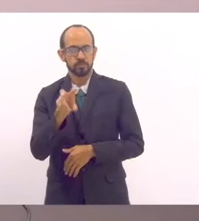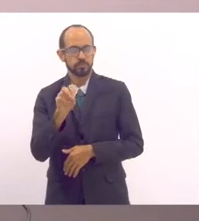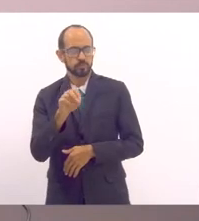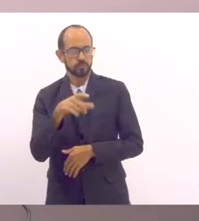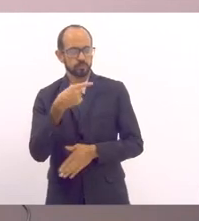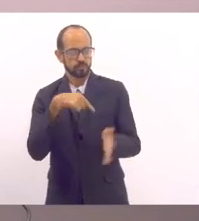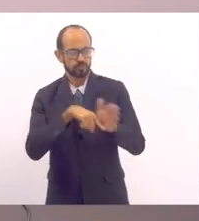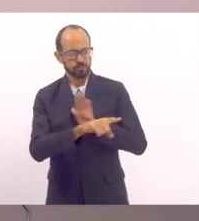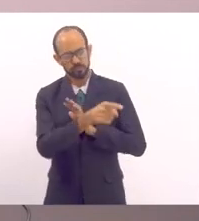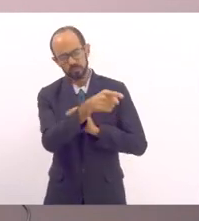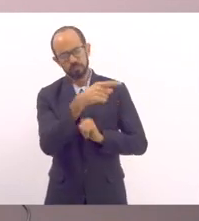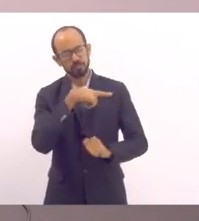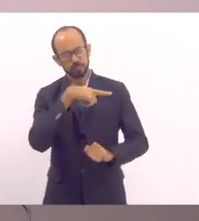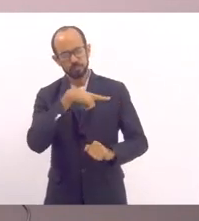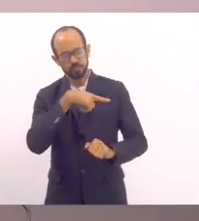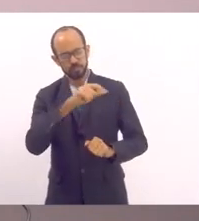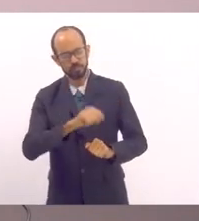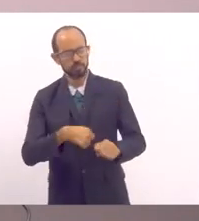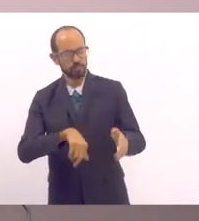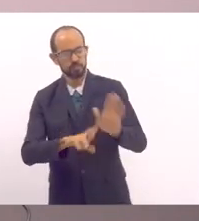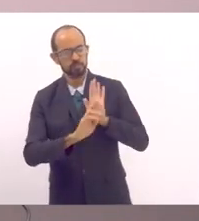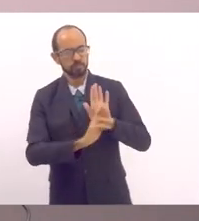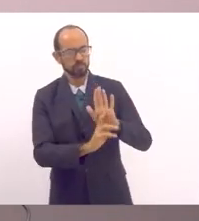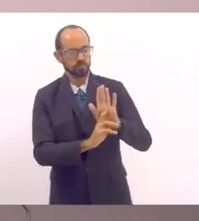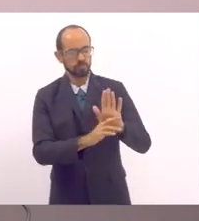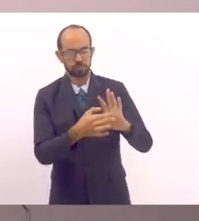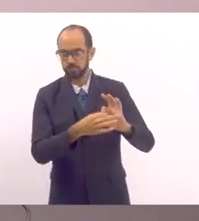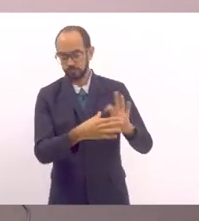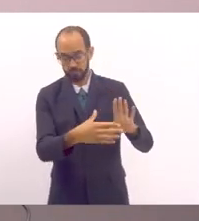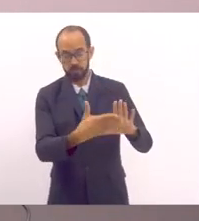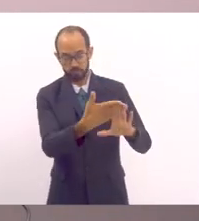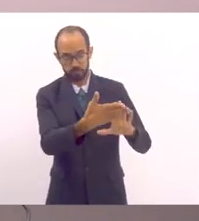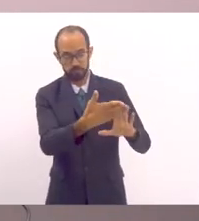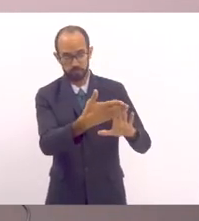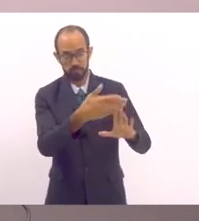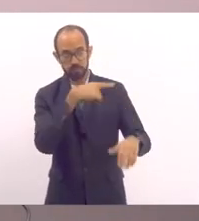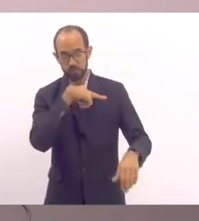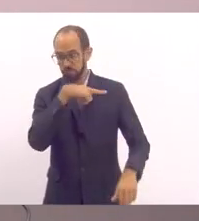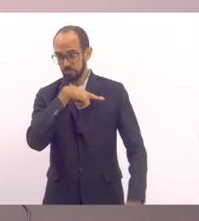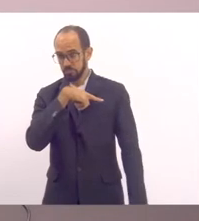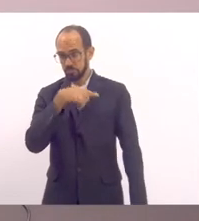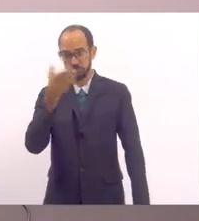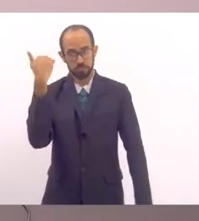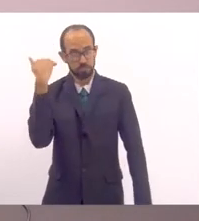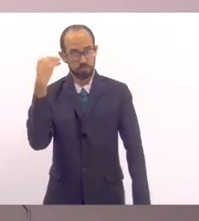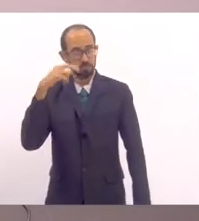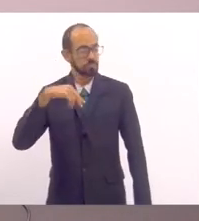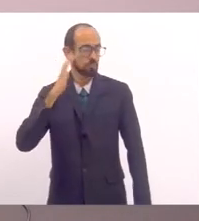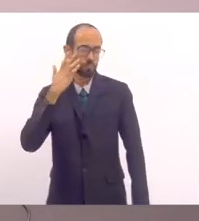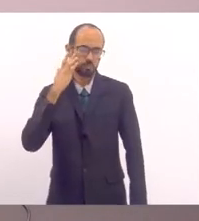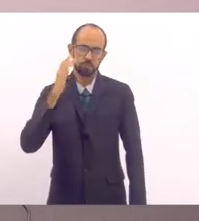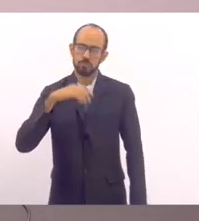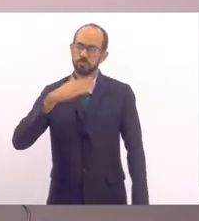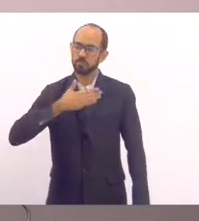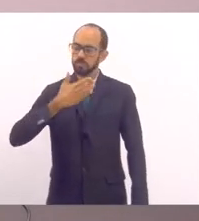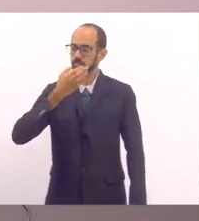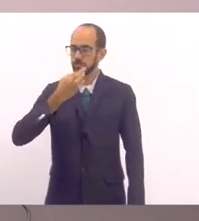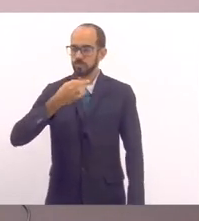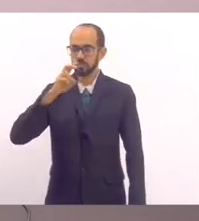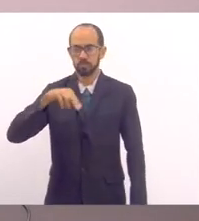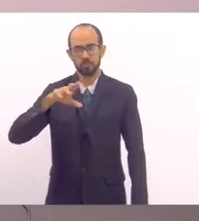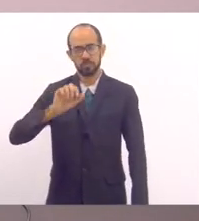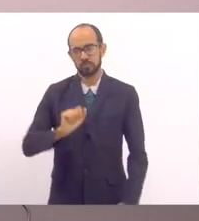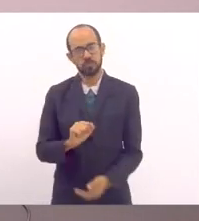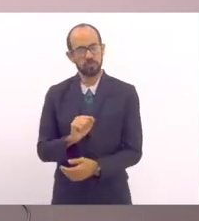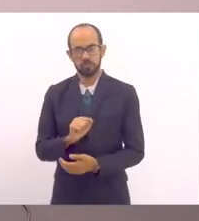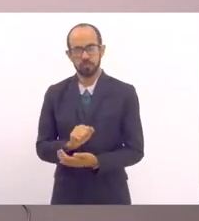tanta voz, né, a todos esses players, né, em que se avançou tanto? Eu acho que não. Então, sim, agora é óbvio que na democracia é isso.